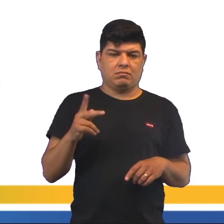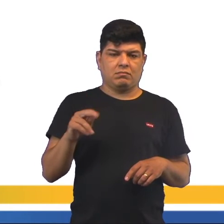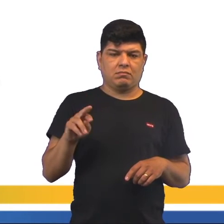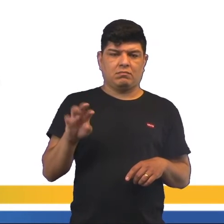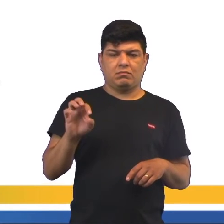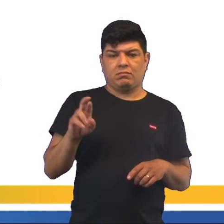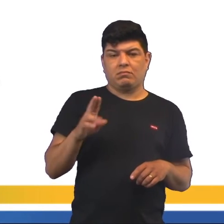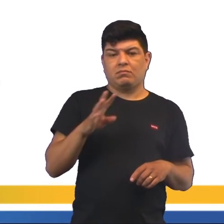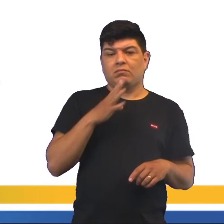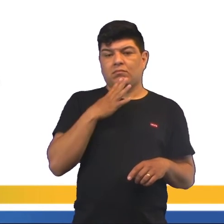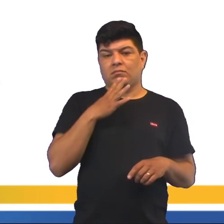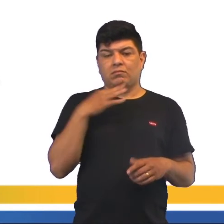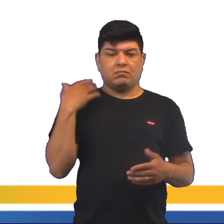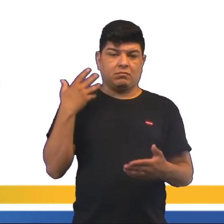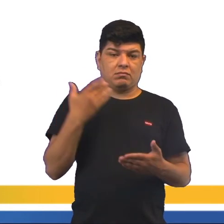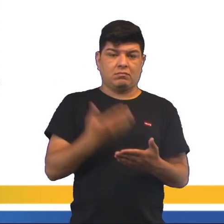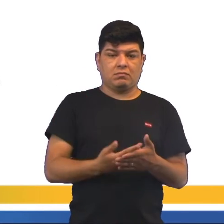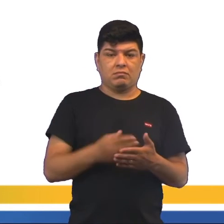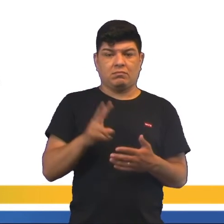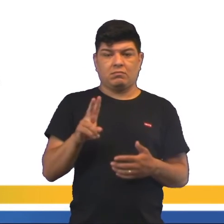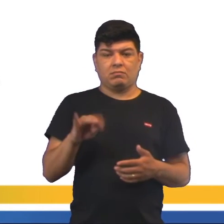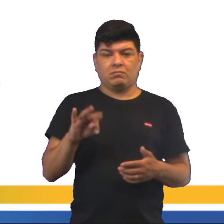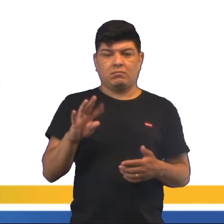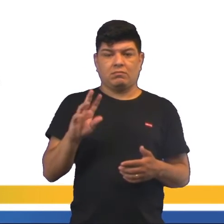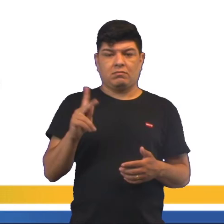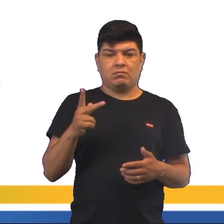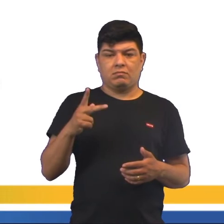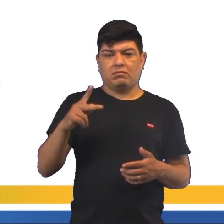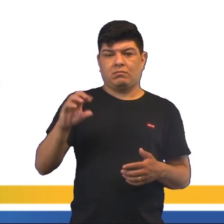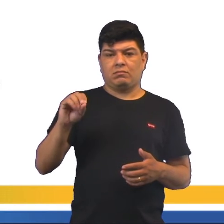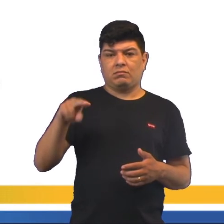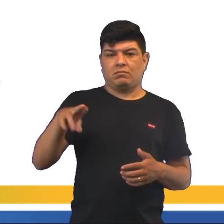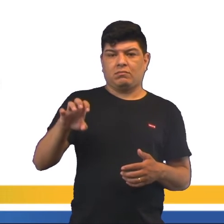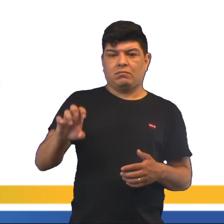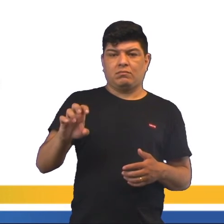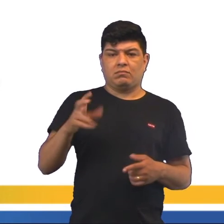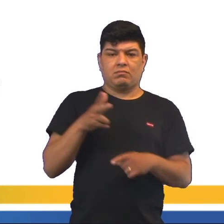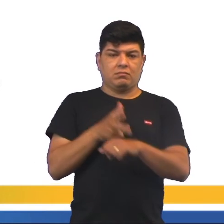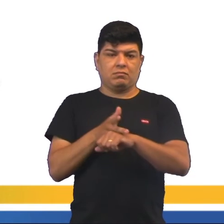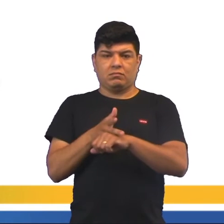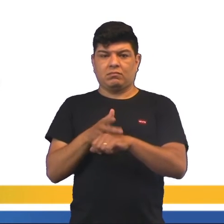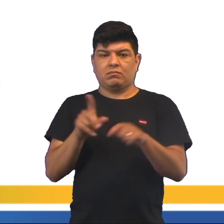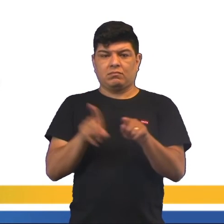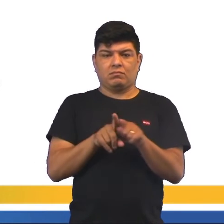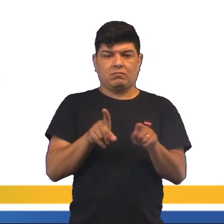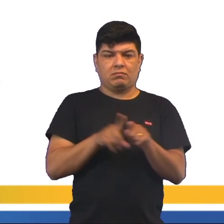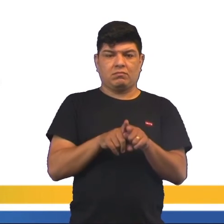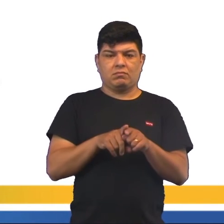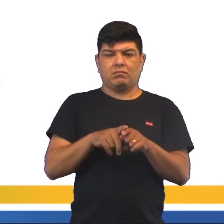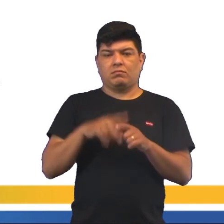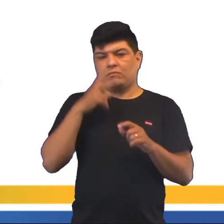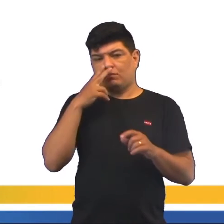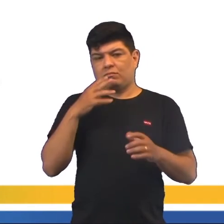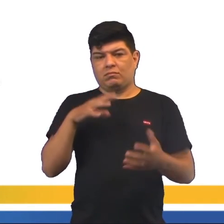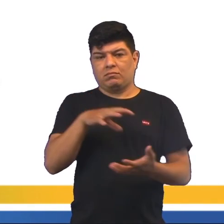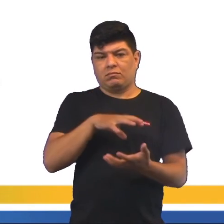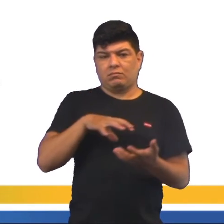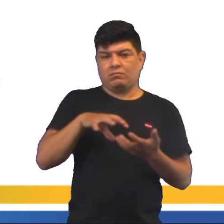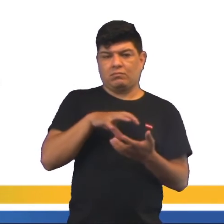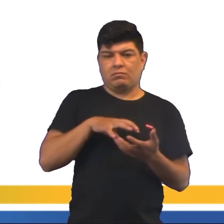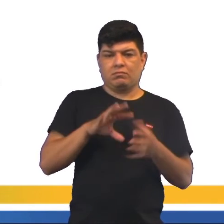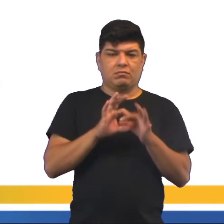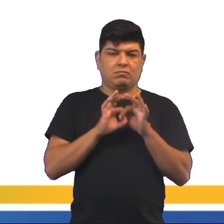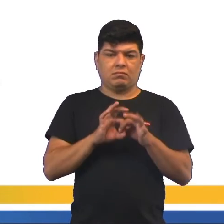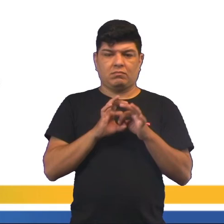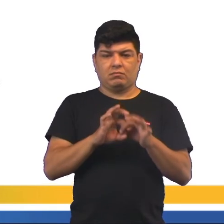até hoje, lança o Vitaphone, aparelho no qual um projetor e um toca-discos eram ligados a